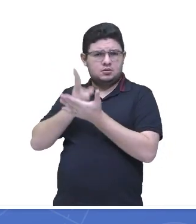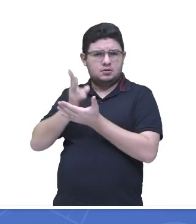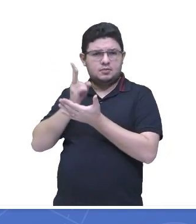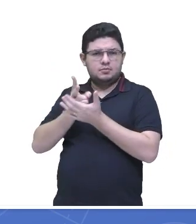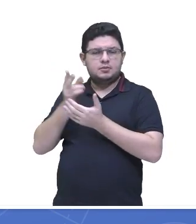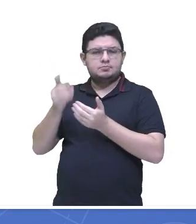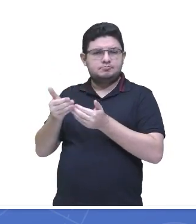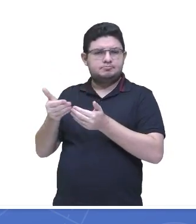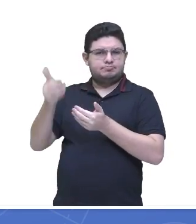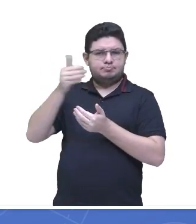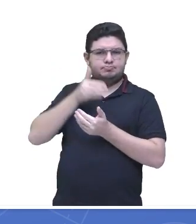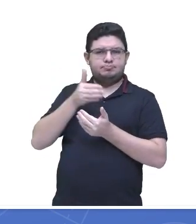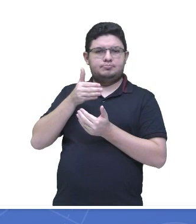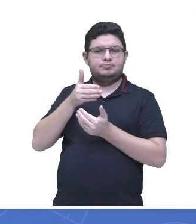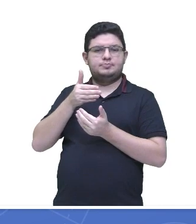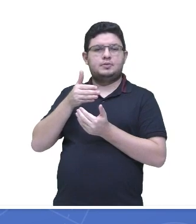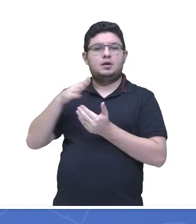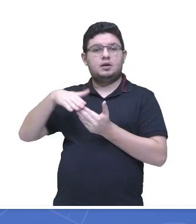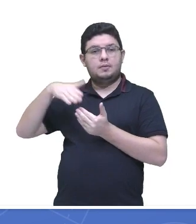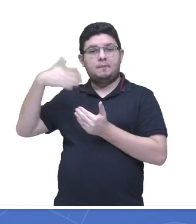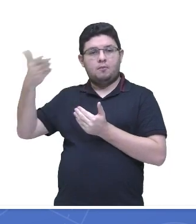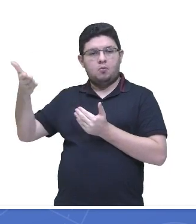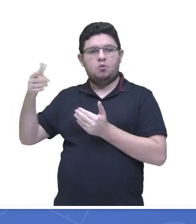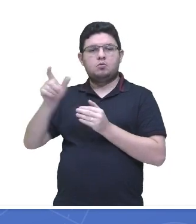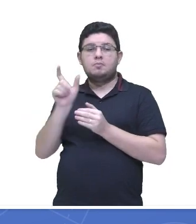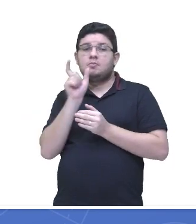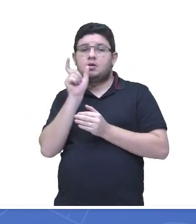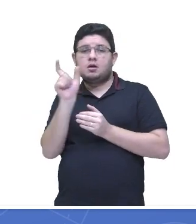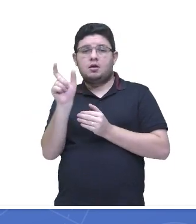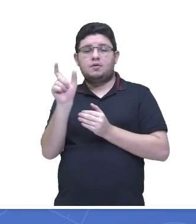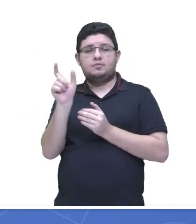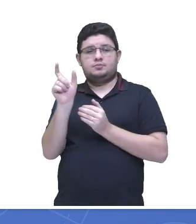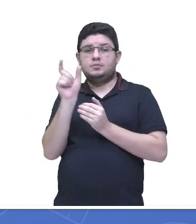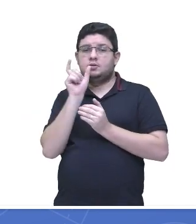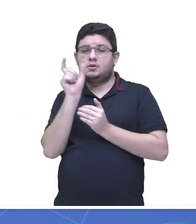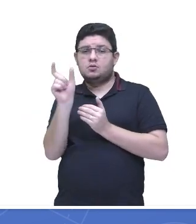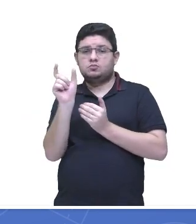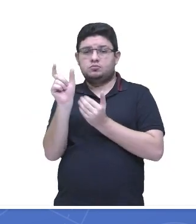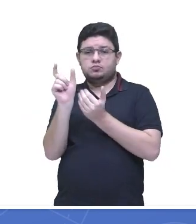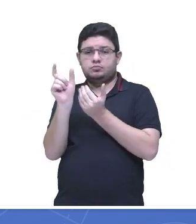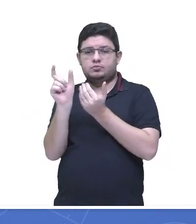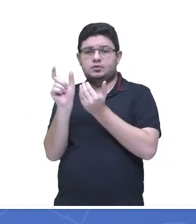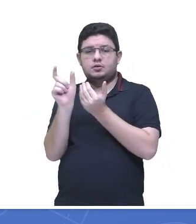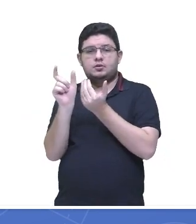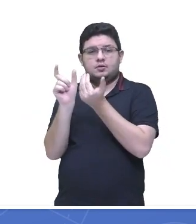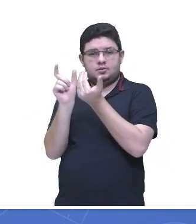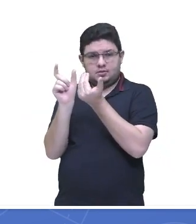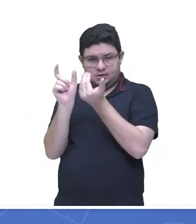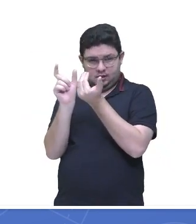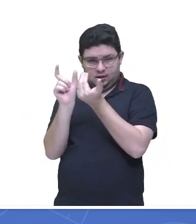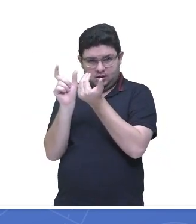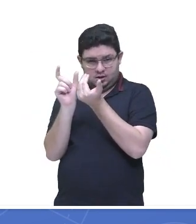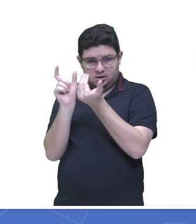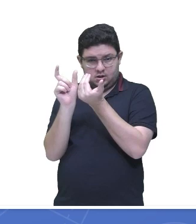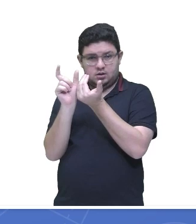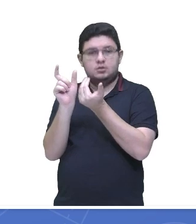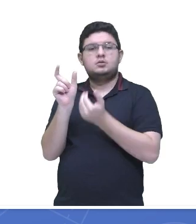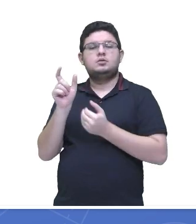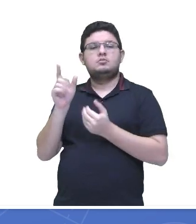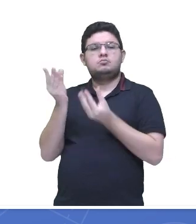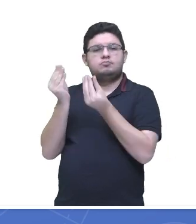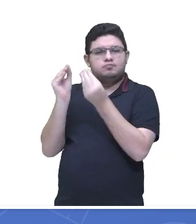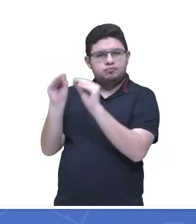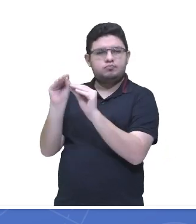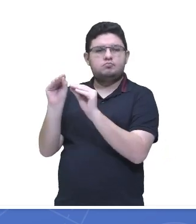tinha a palavra raiz, eu acrescentei o prefixo antes da palavra raiz e depois eu acrescentei um sufixo e